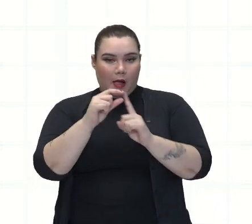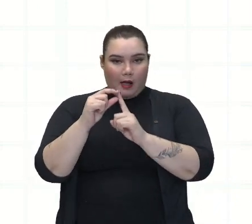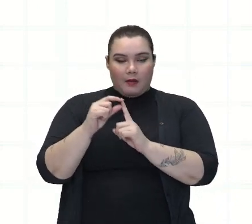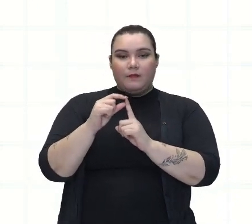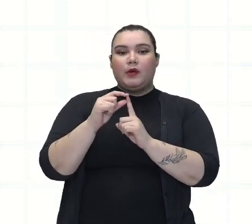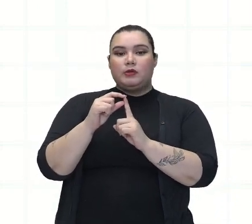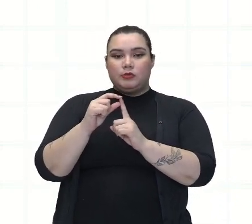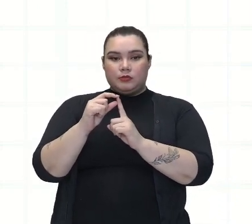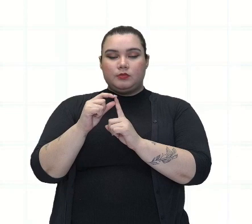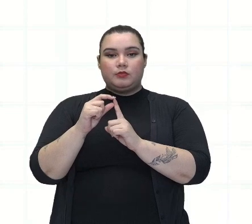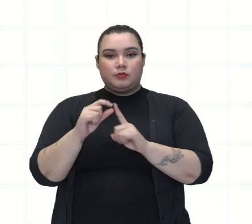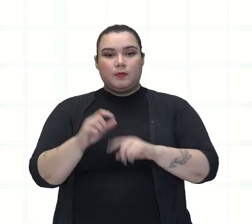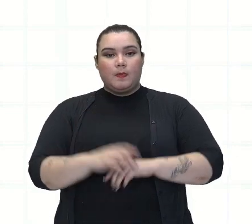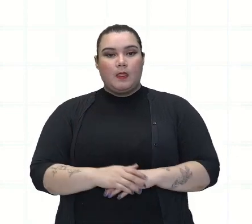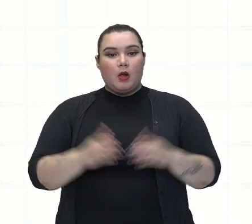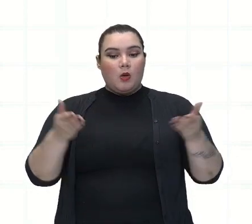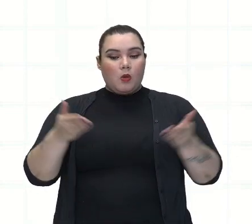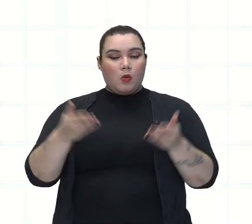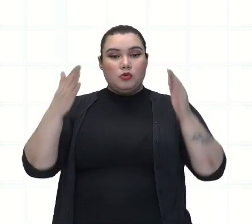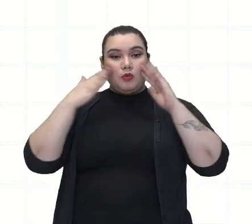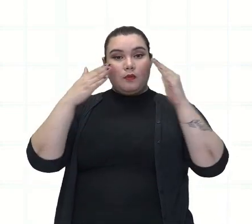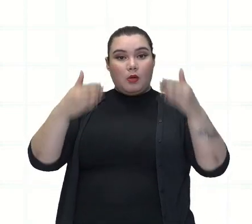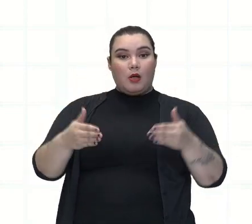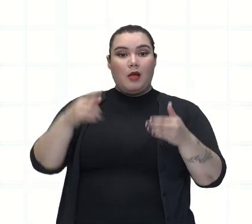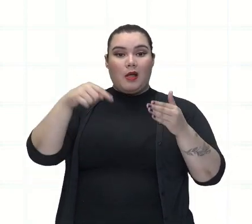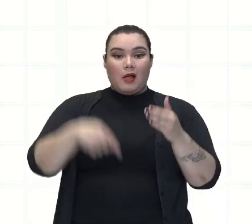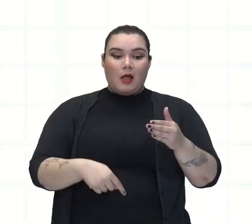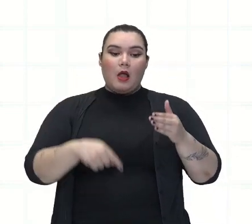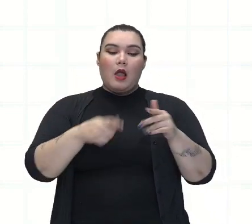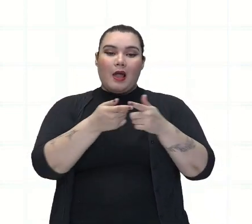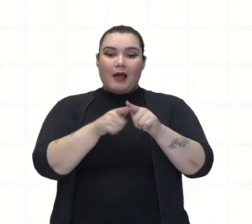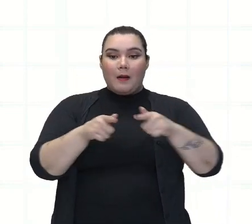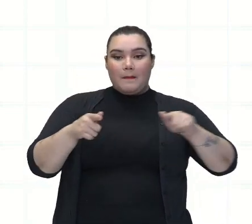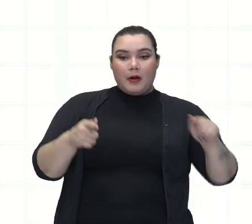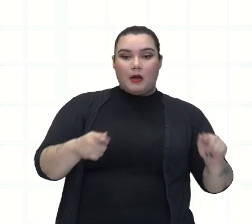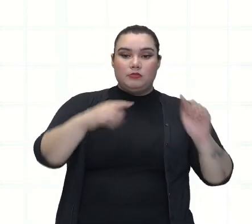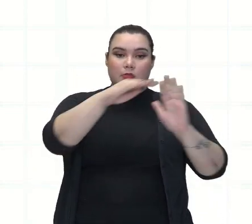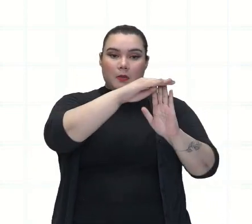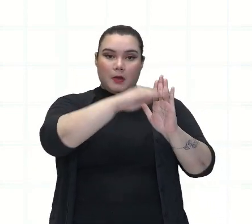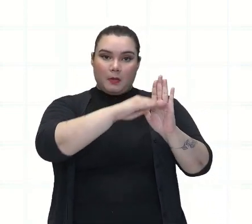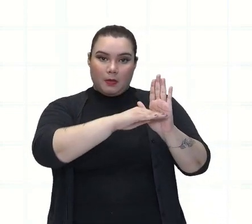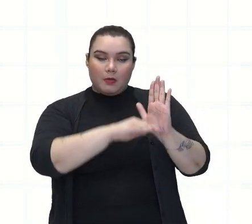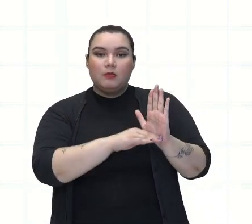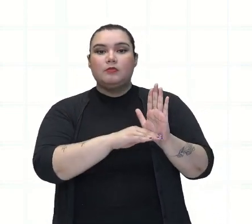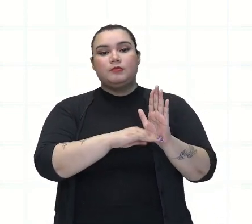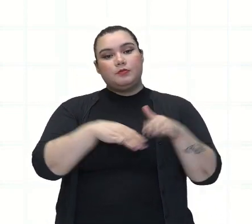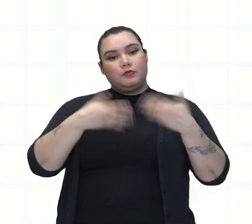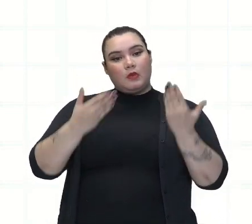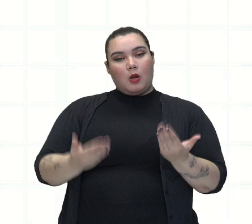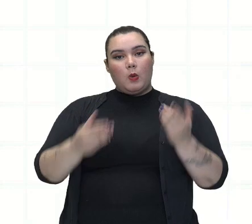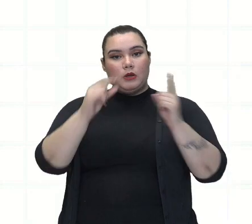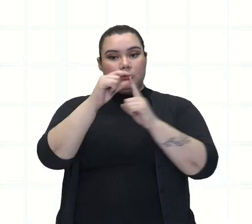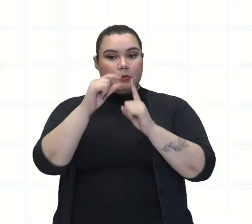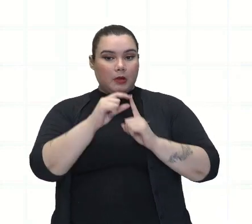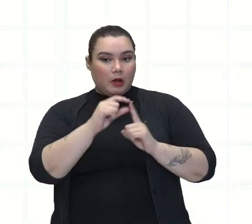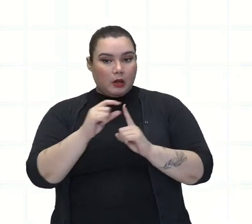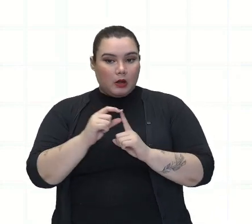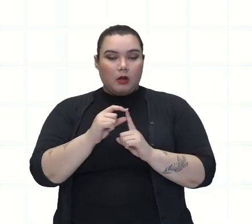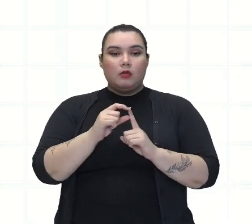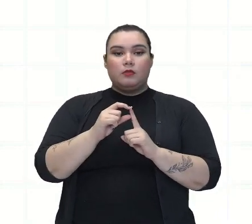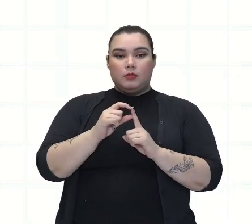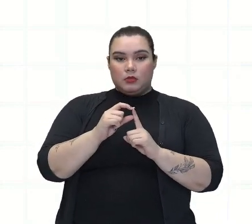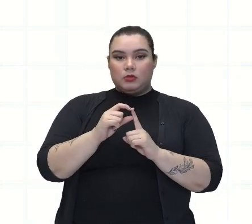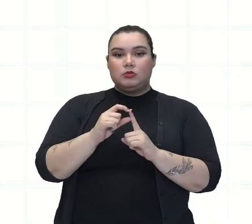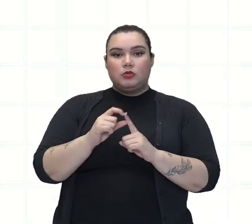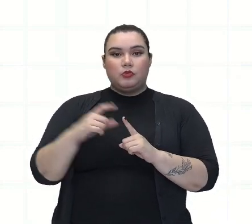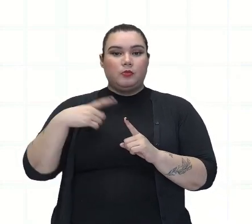né? Gente, nós estamos falando de uma classe gramatical. Então, logo, as palavras